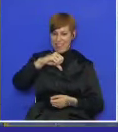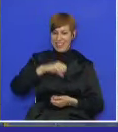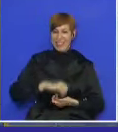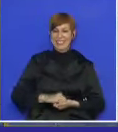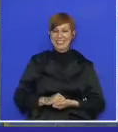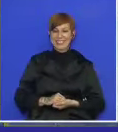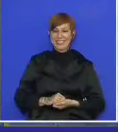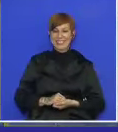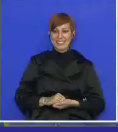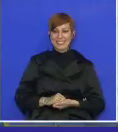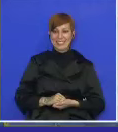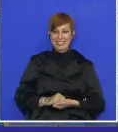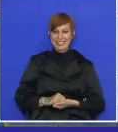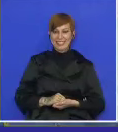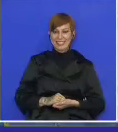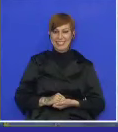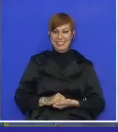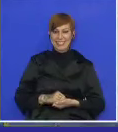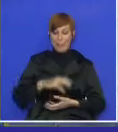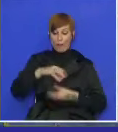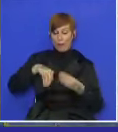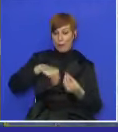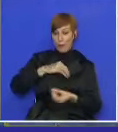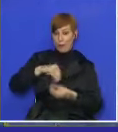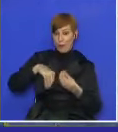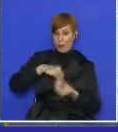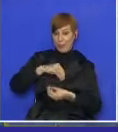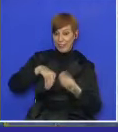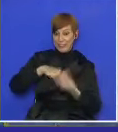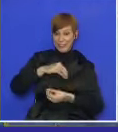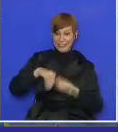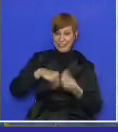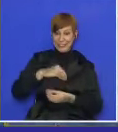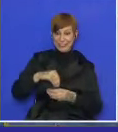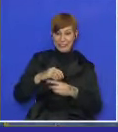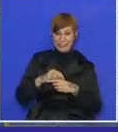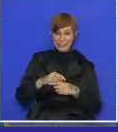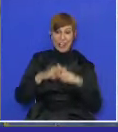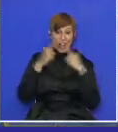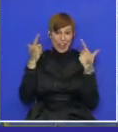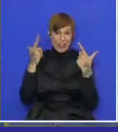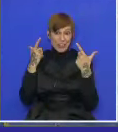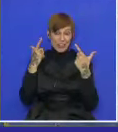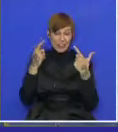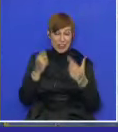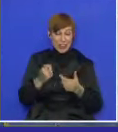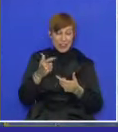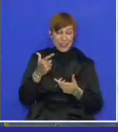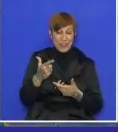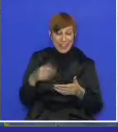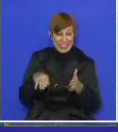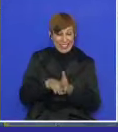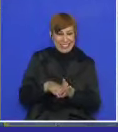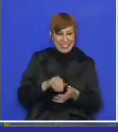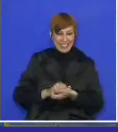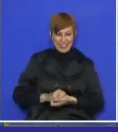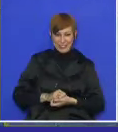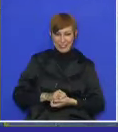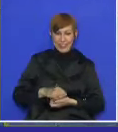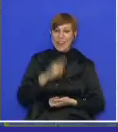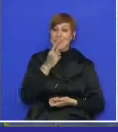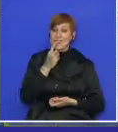09. O globo girando, você chamando, a sorte chegando. Bola vermelha, número